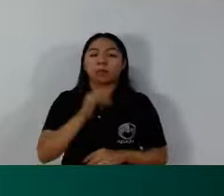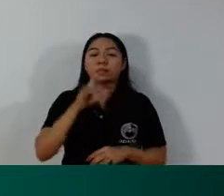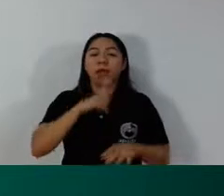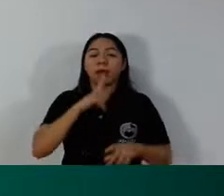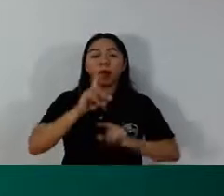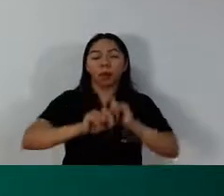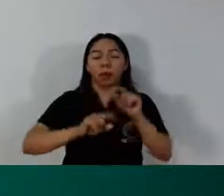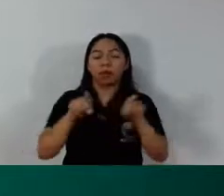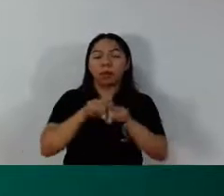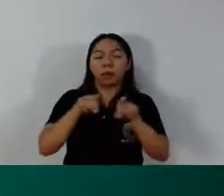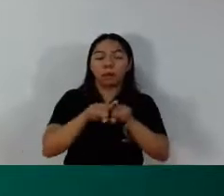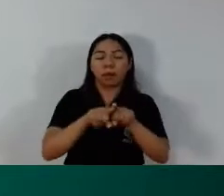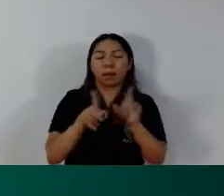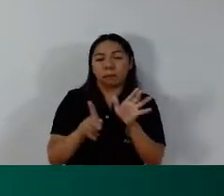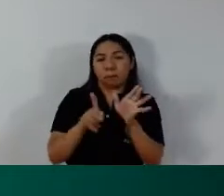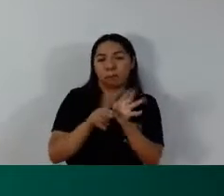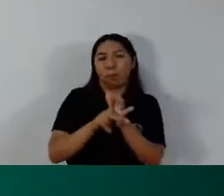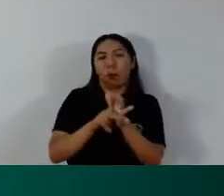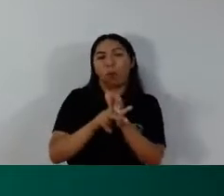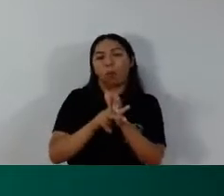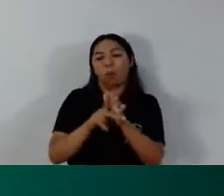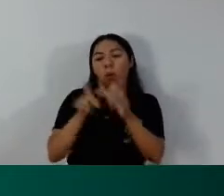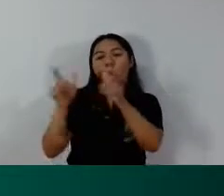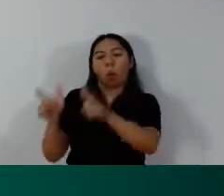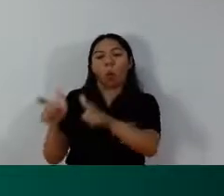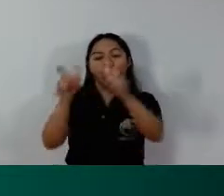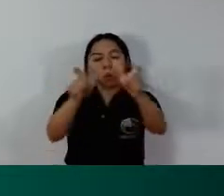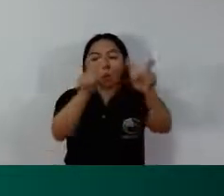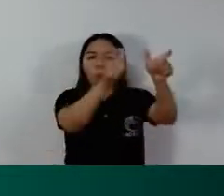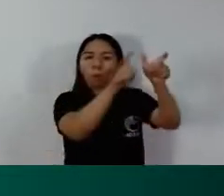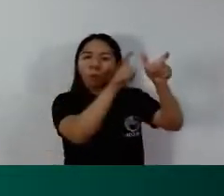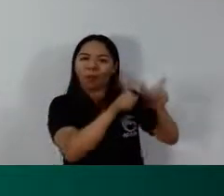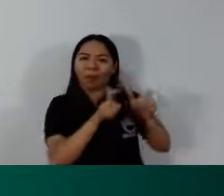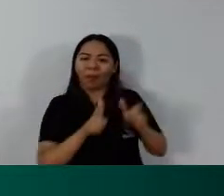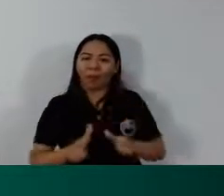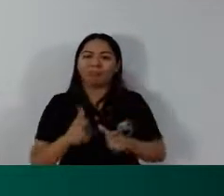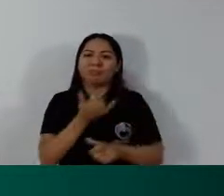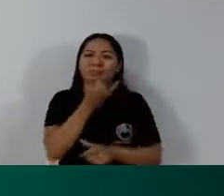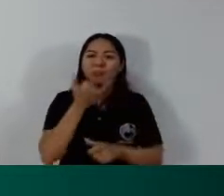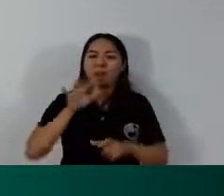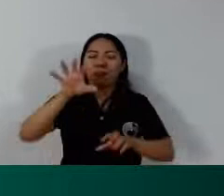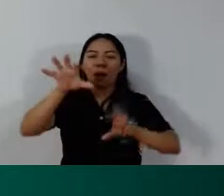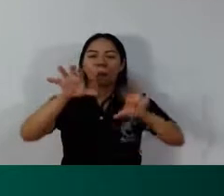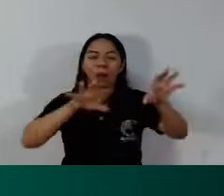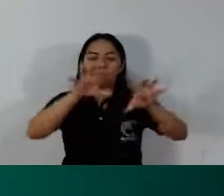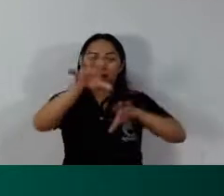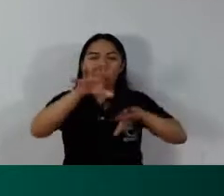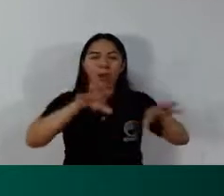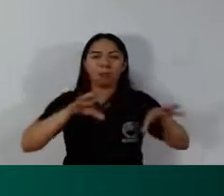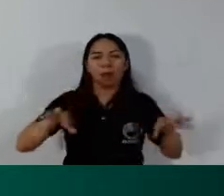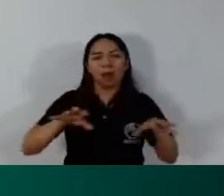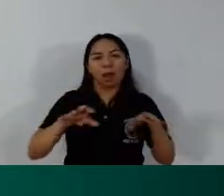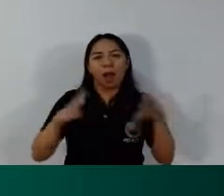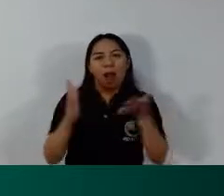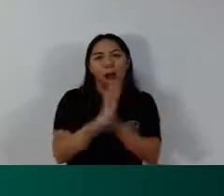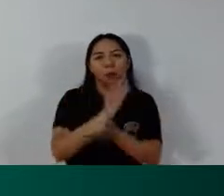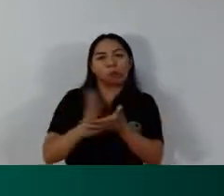em regiões periféricas em regiões cuja fome se forma de uma